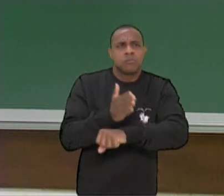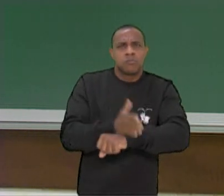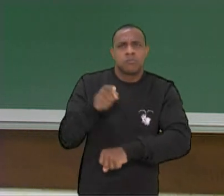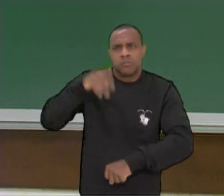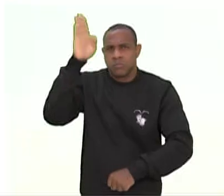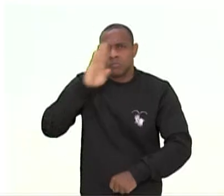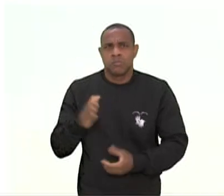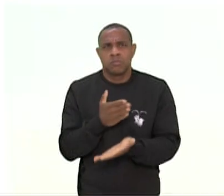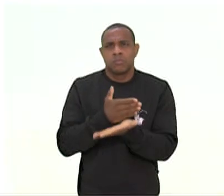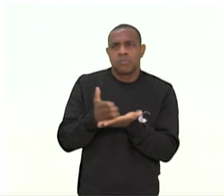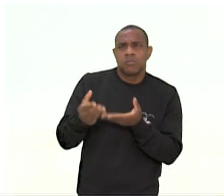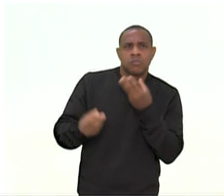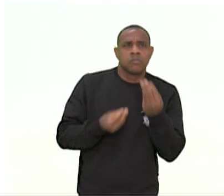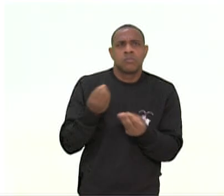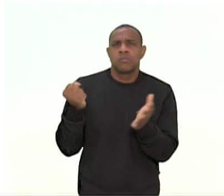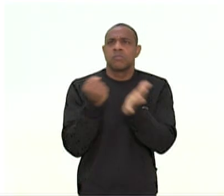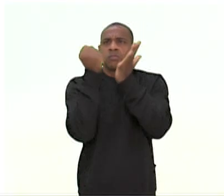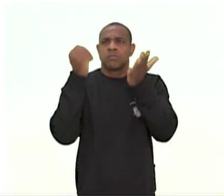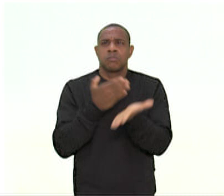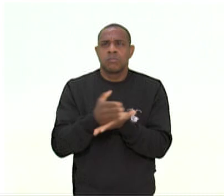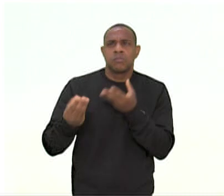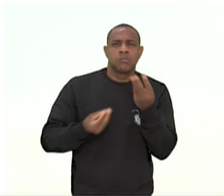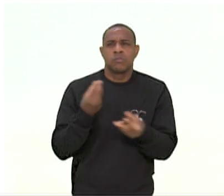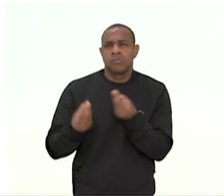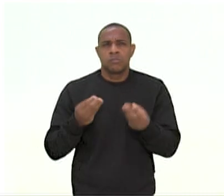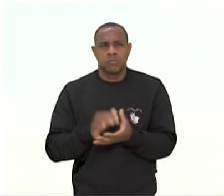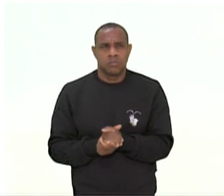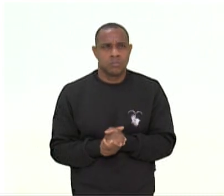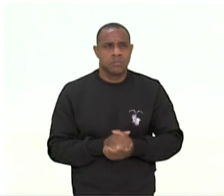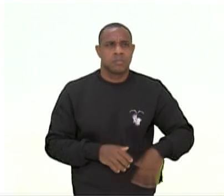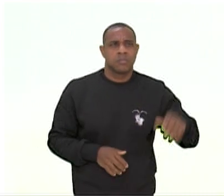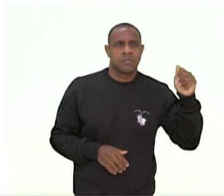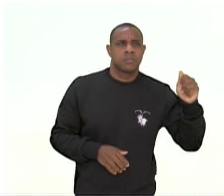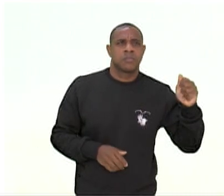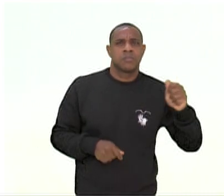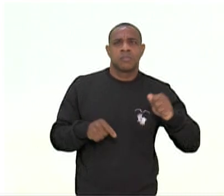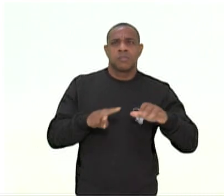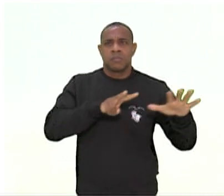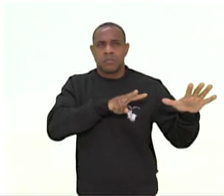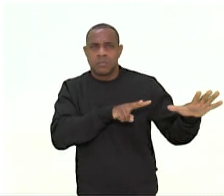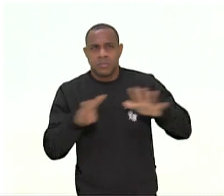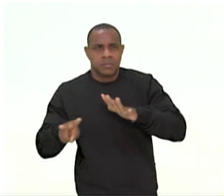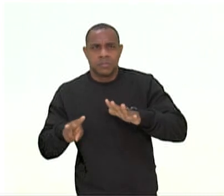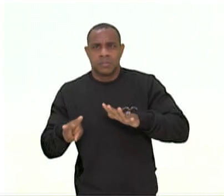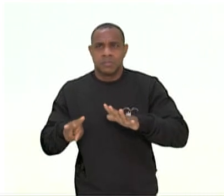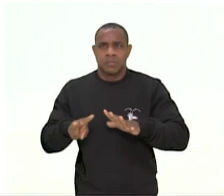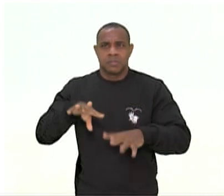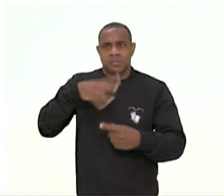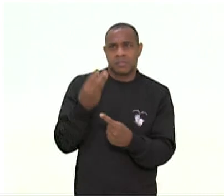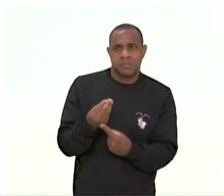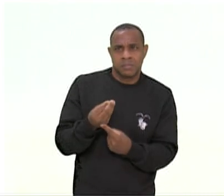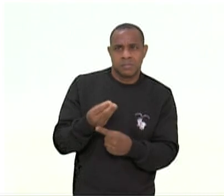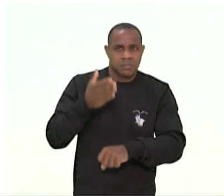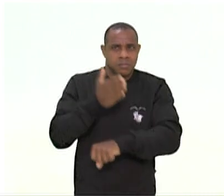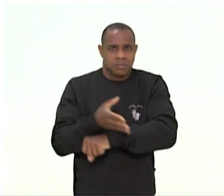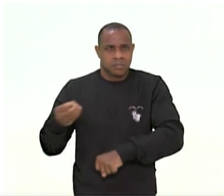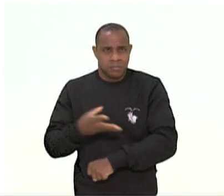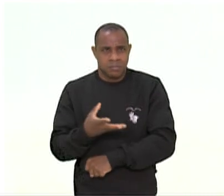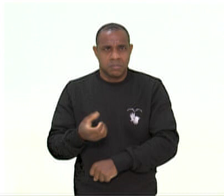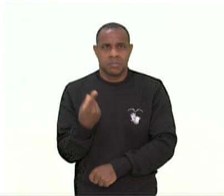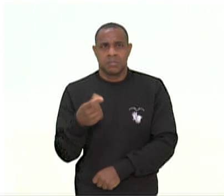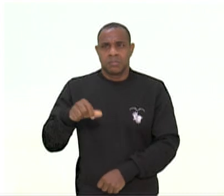no Brasil teve como marco inicial, preste atenção, letra A, a Semana de Arte Moderna